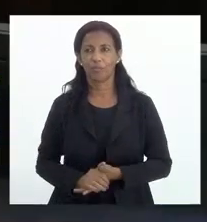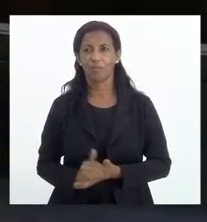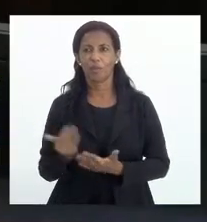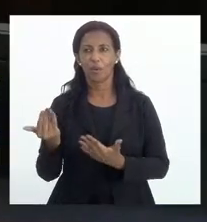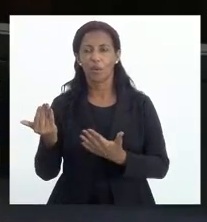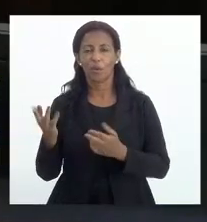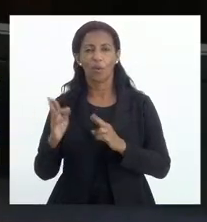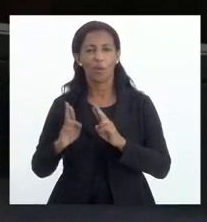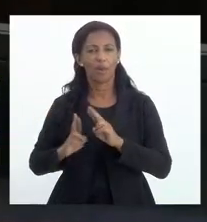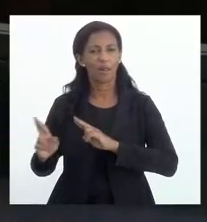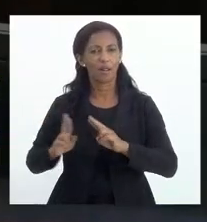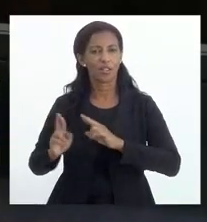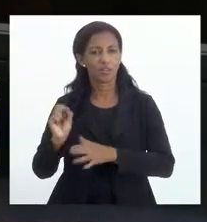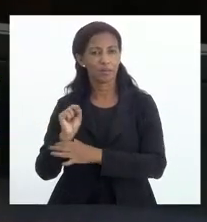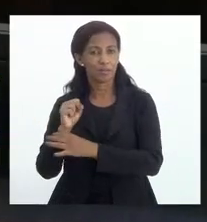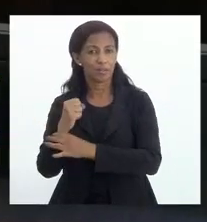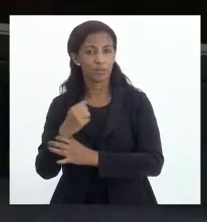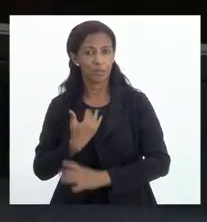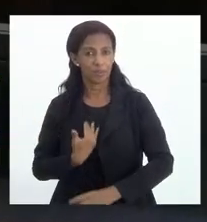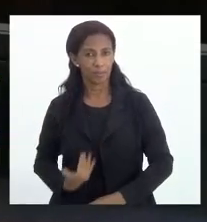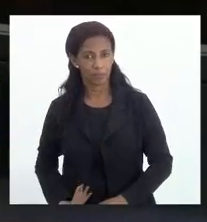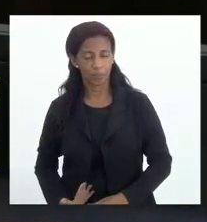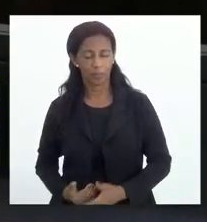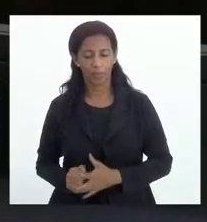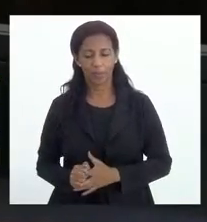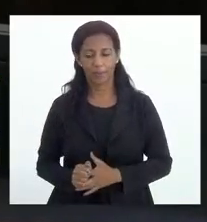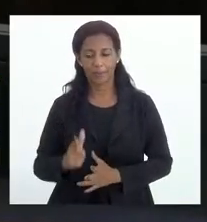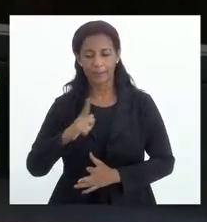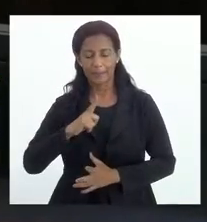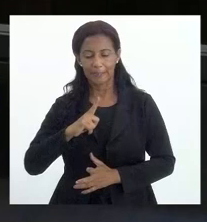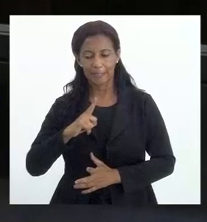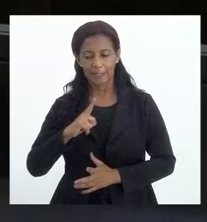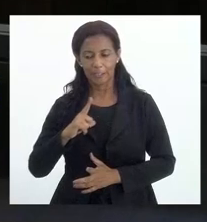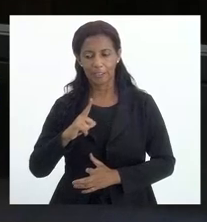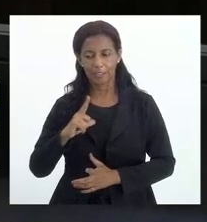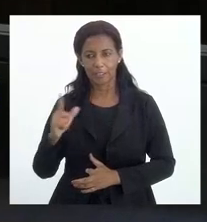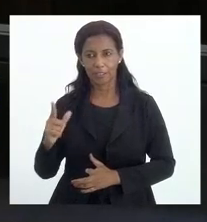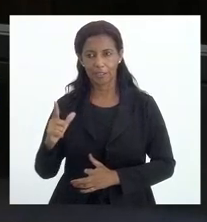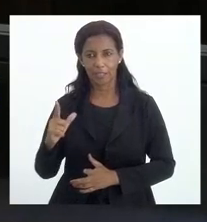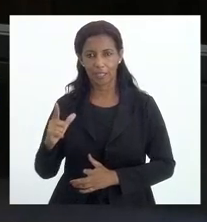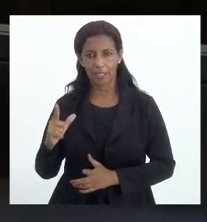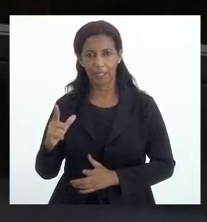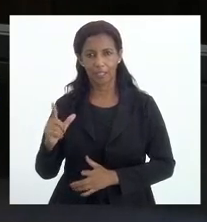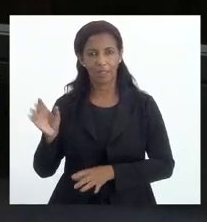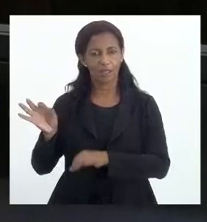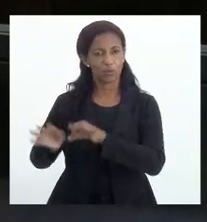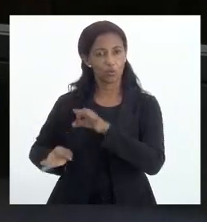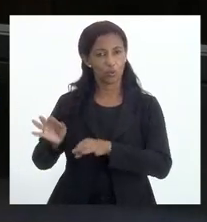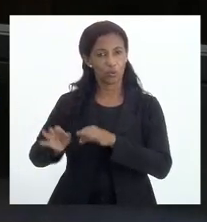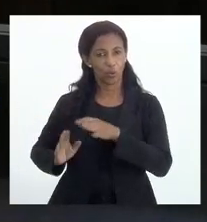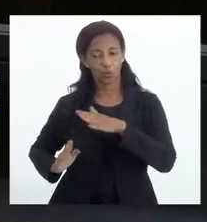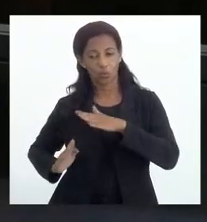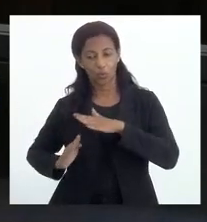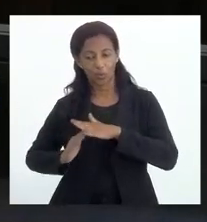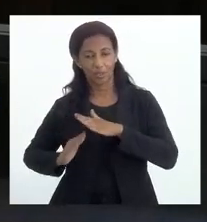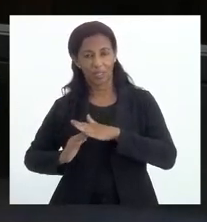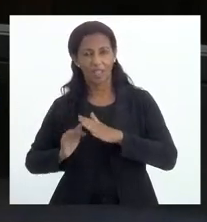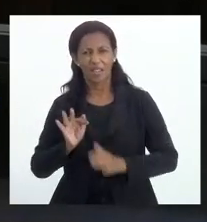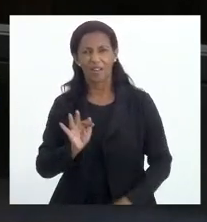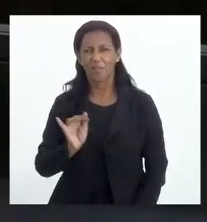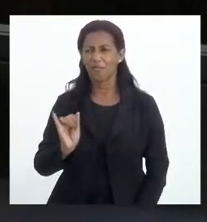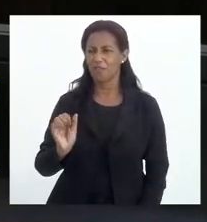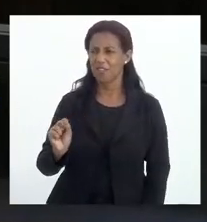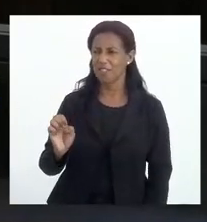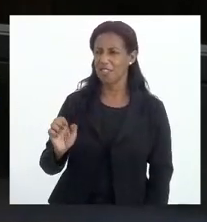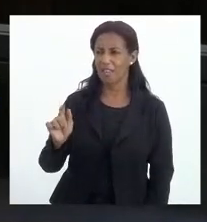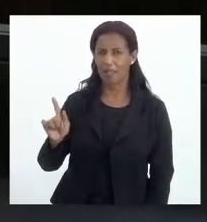à segurança pública, que a gente tem fundamentação jurídica para excepcionalizar do teto ao FISED. Mas, mesmo